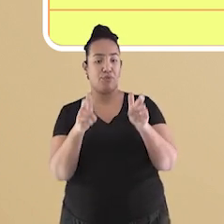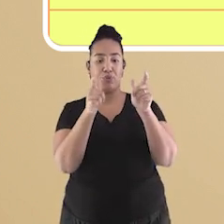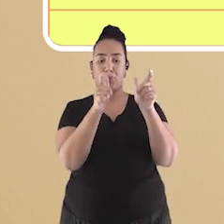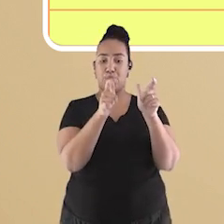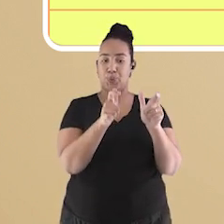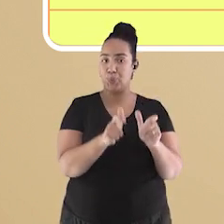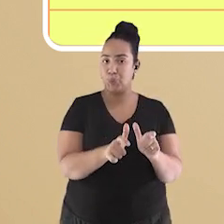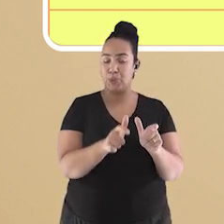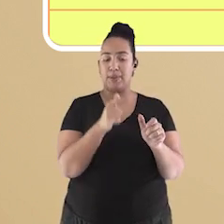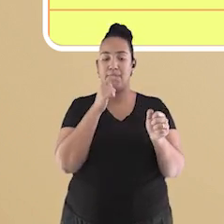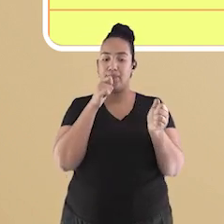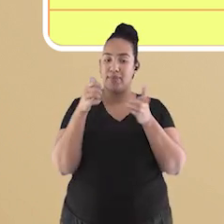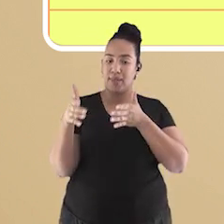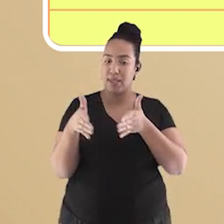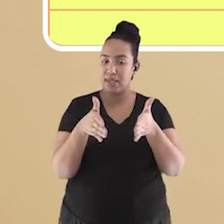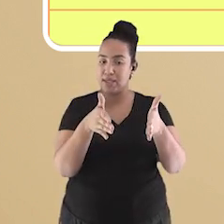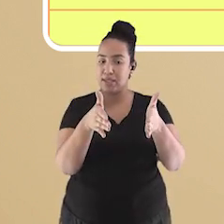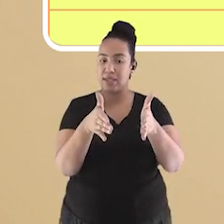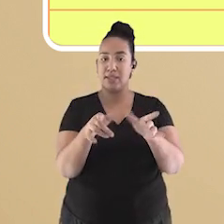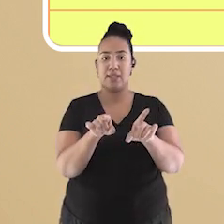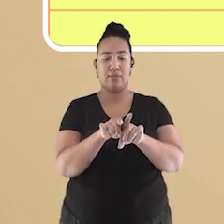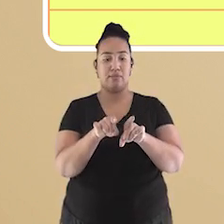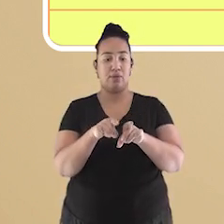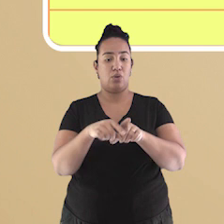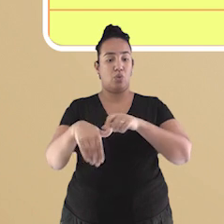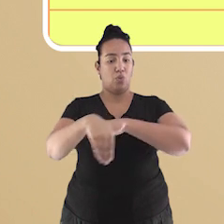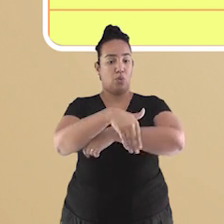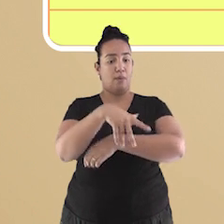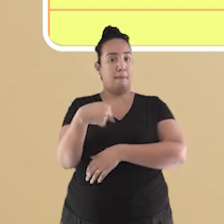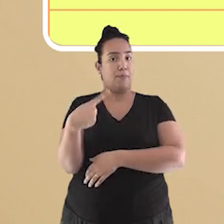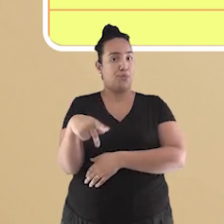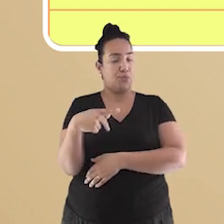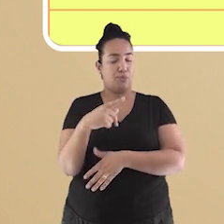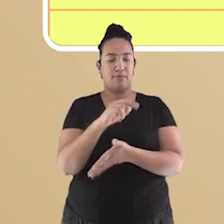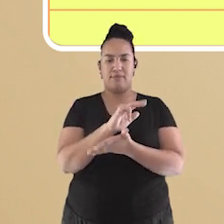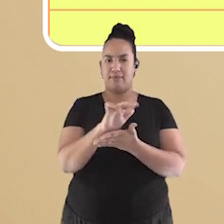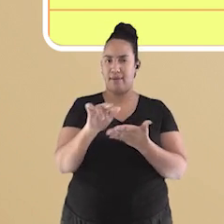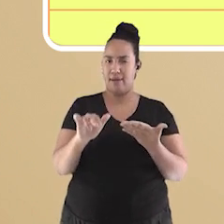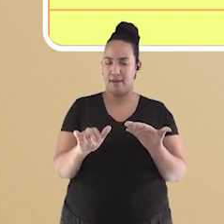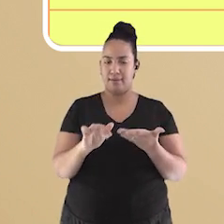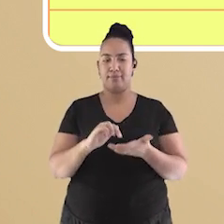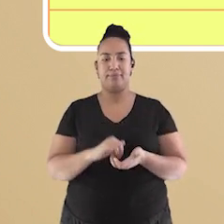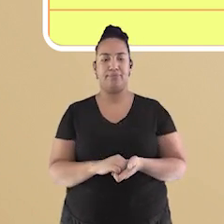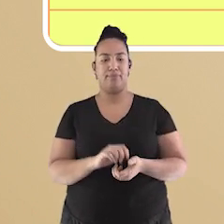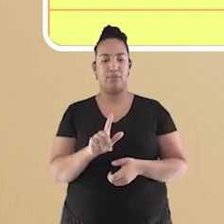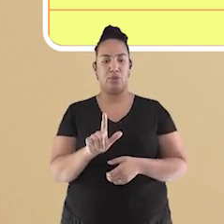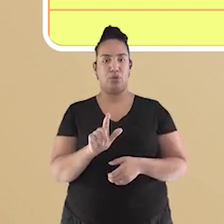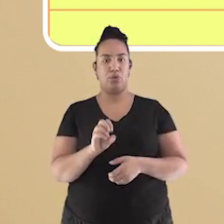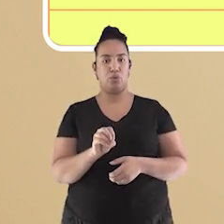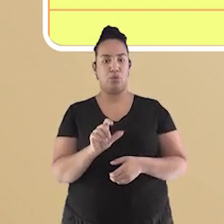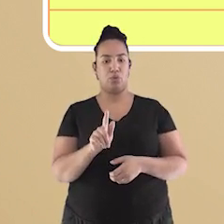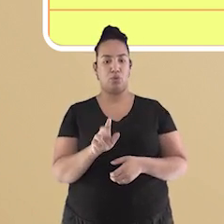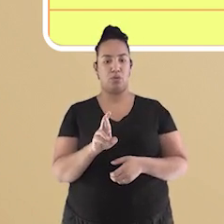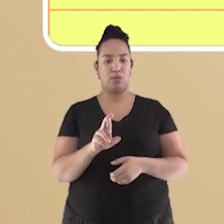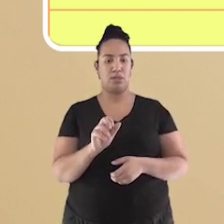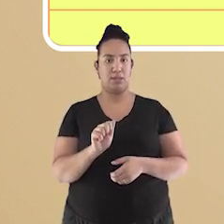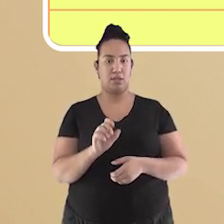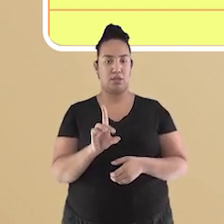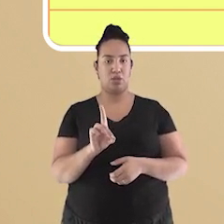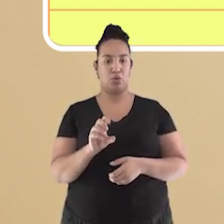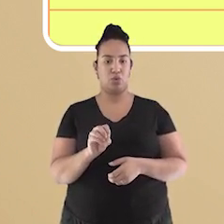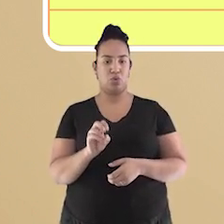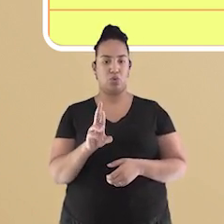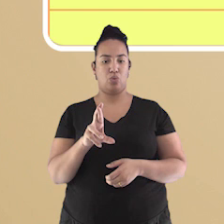povoação, lugar, rio, logradouro público, etc. Logradouro público são